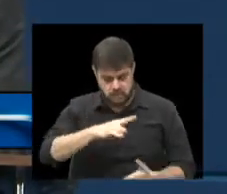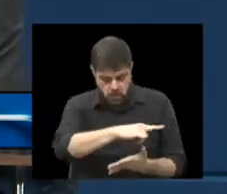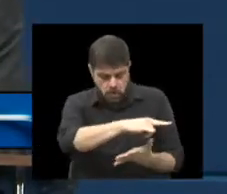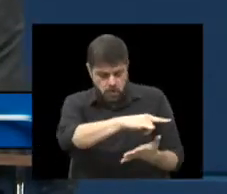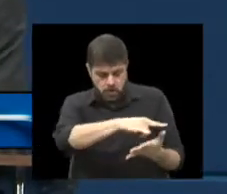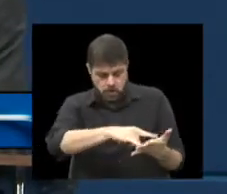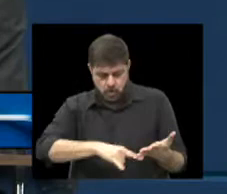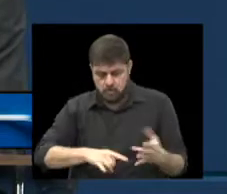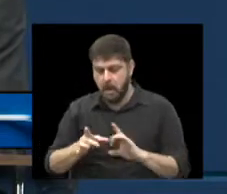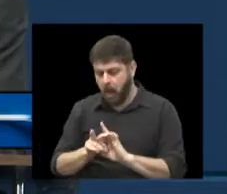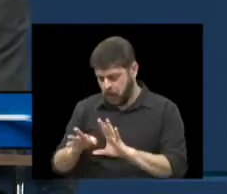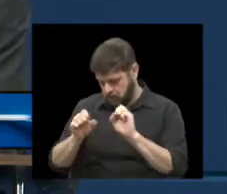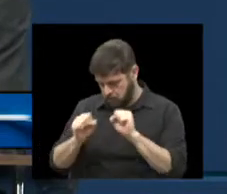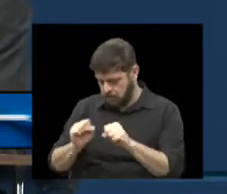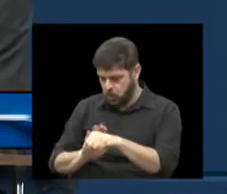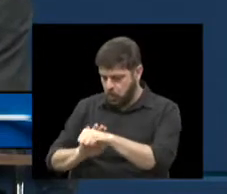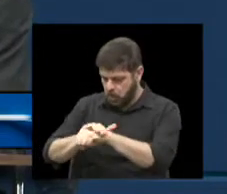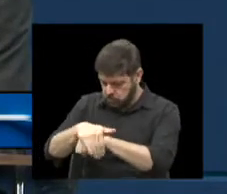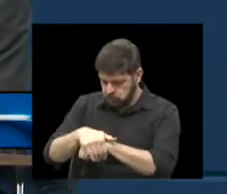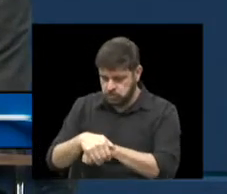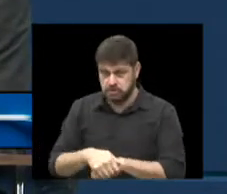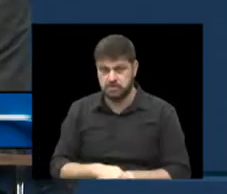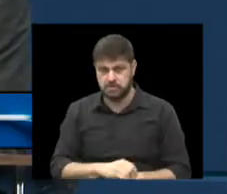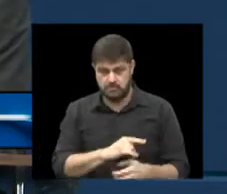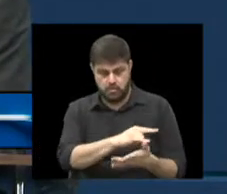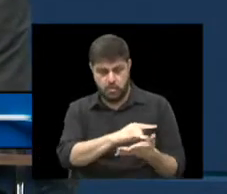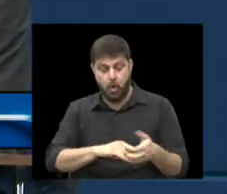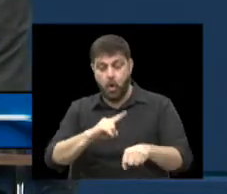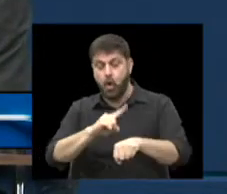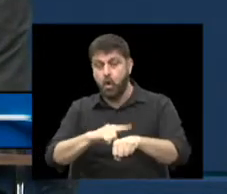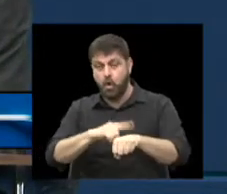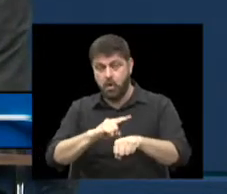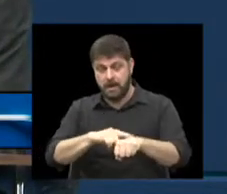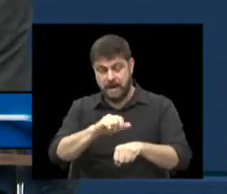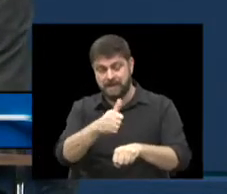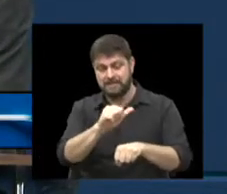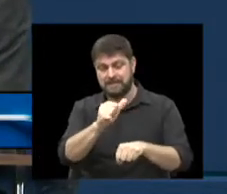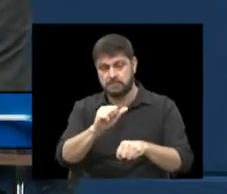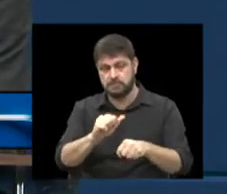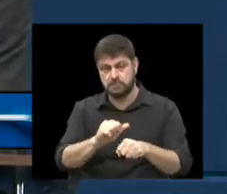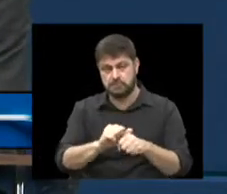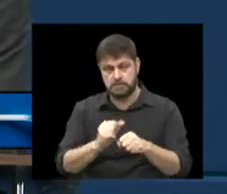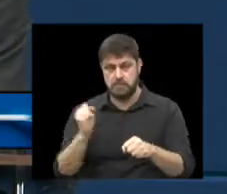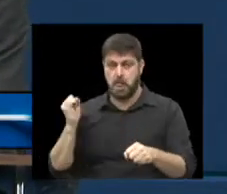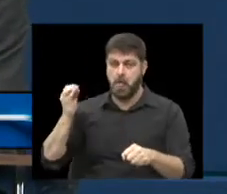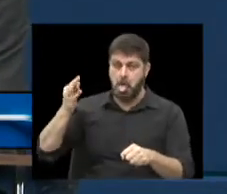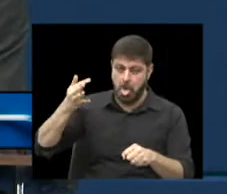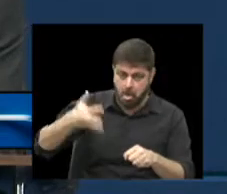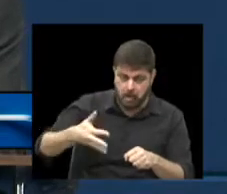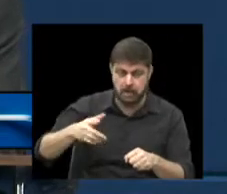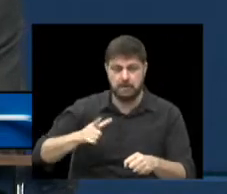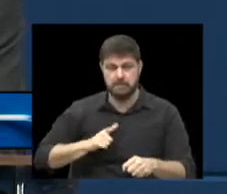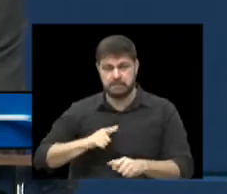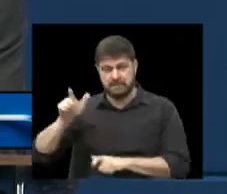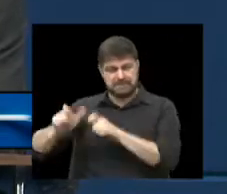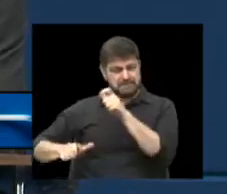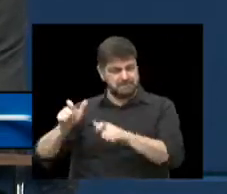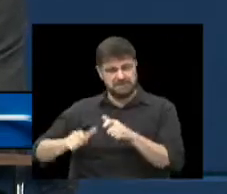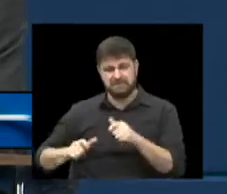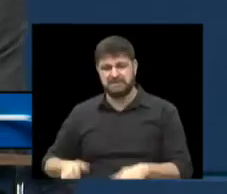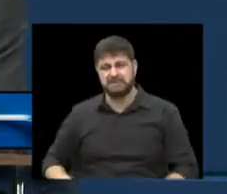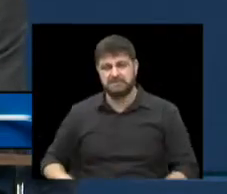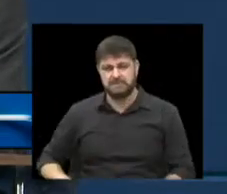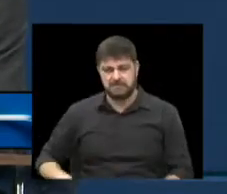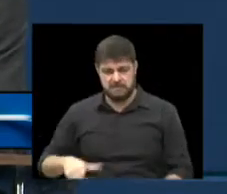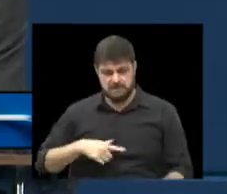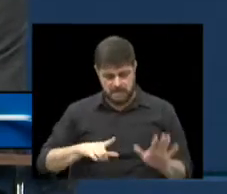assim, o que eles chamam de um alvará para o horário de funcionamento especial, mesmo aqueles que a partir